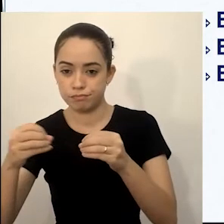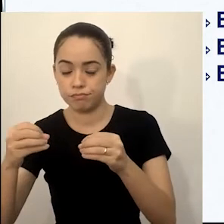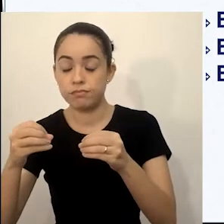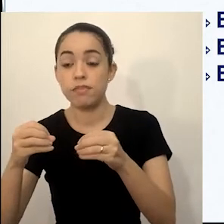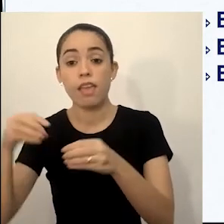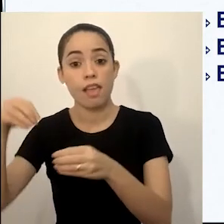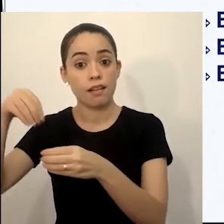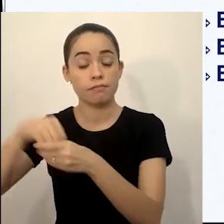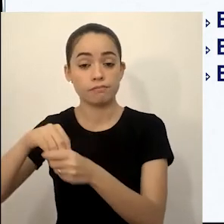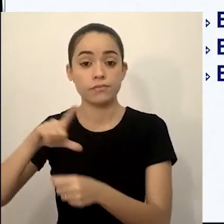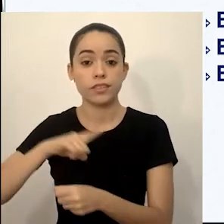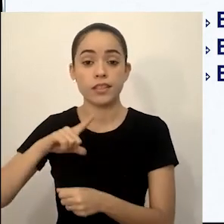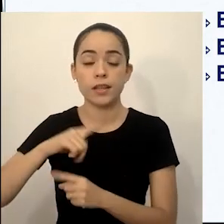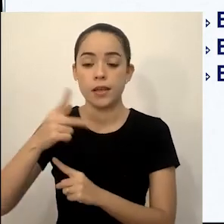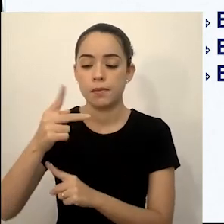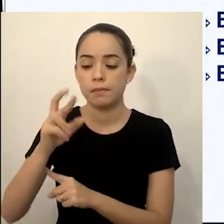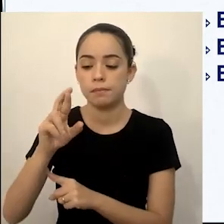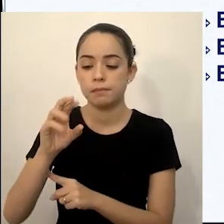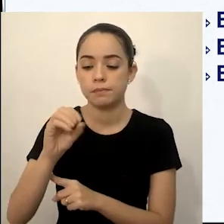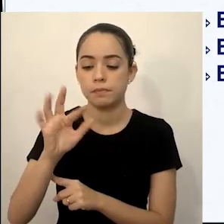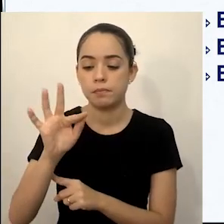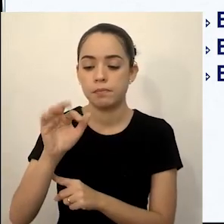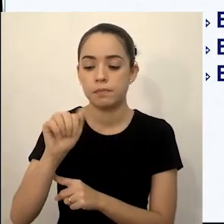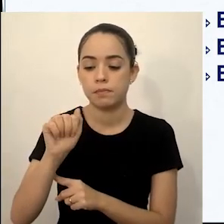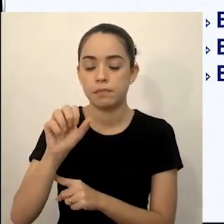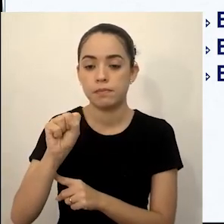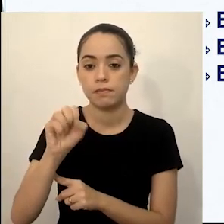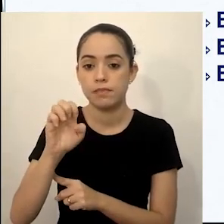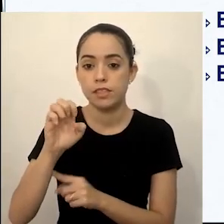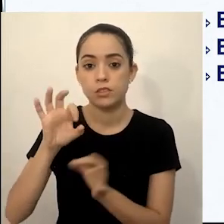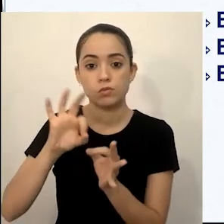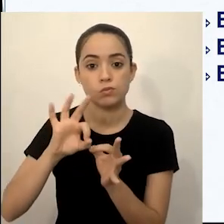apresentam uma prófase muito longa.